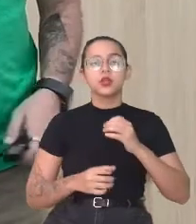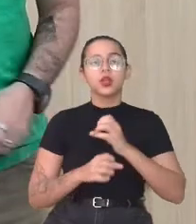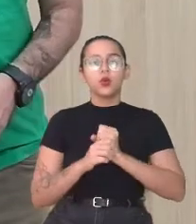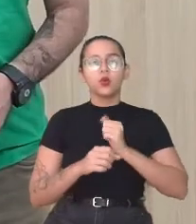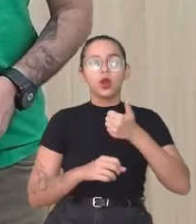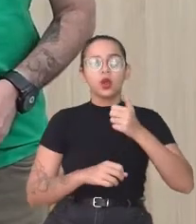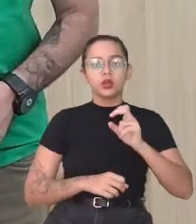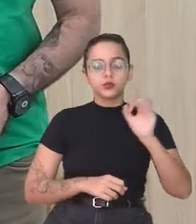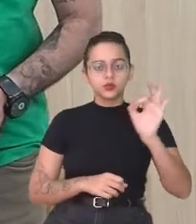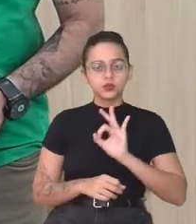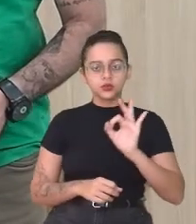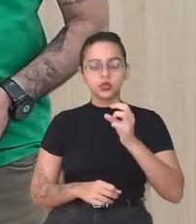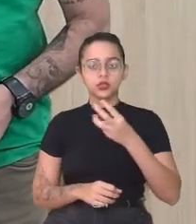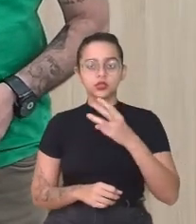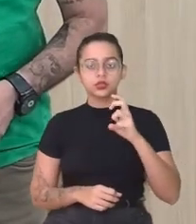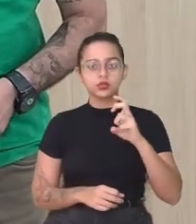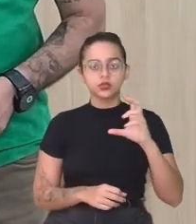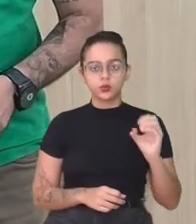15% de